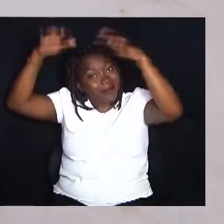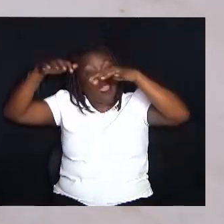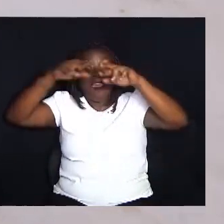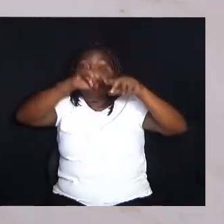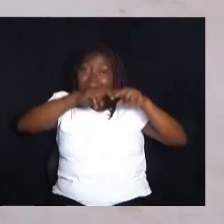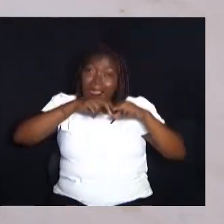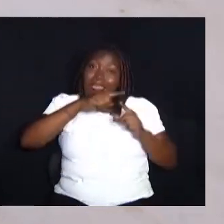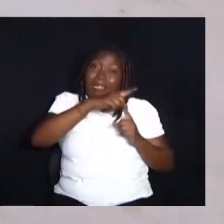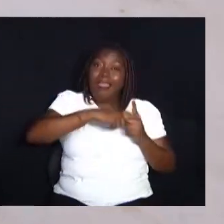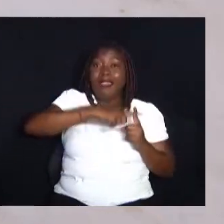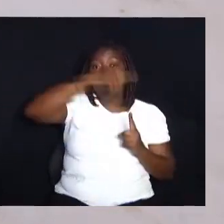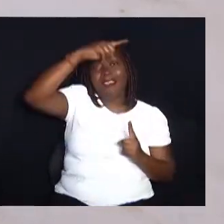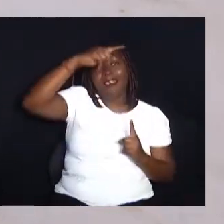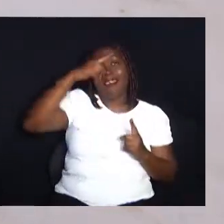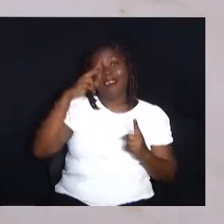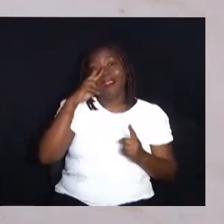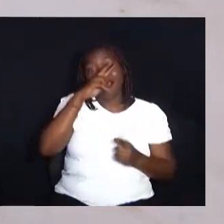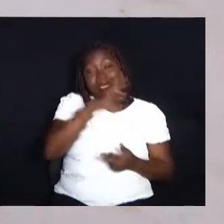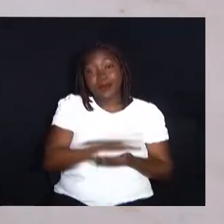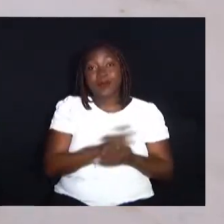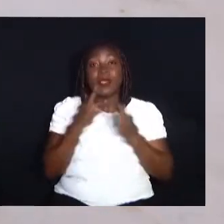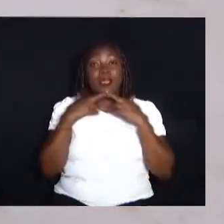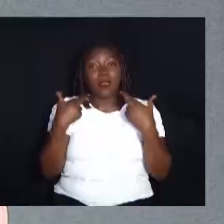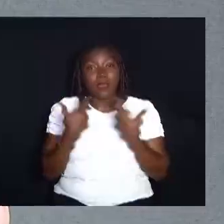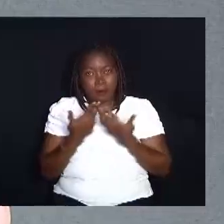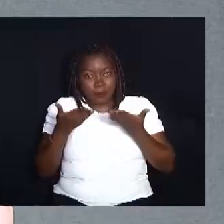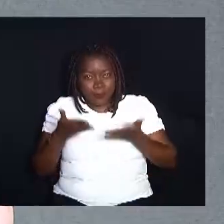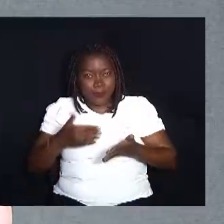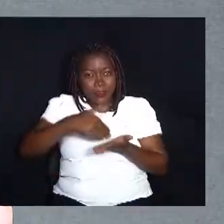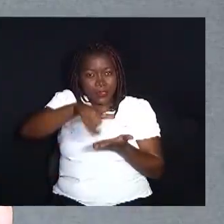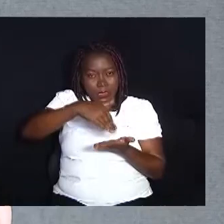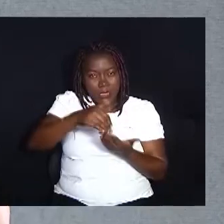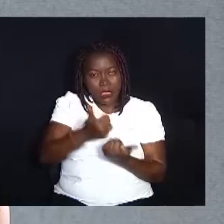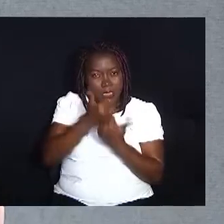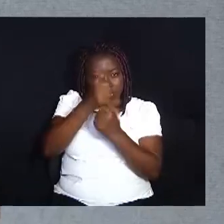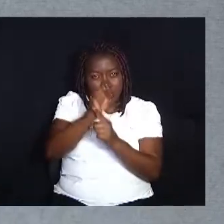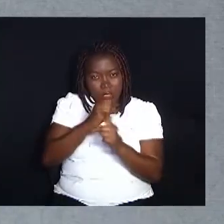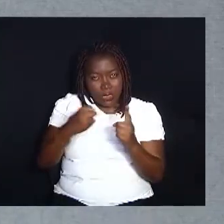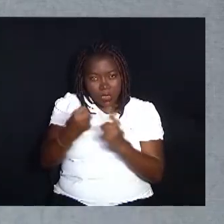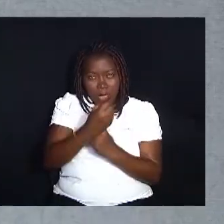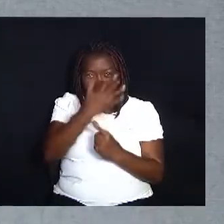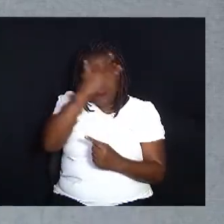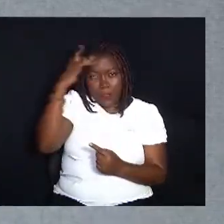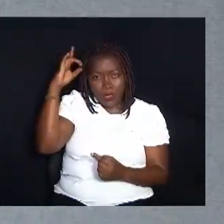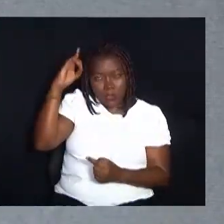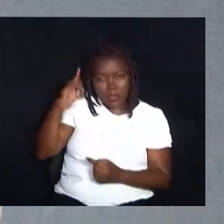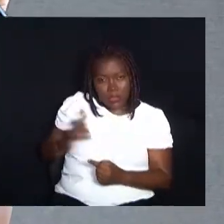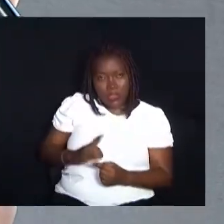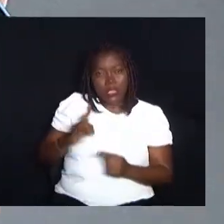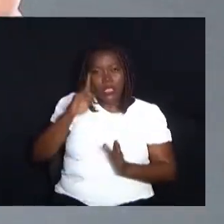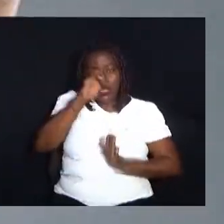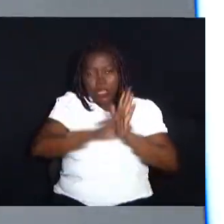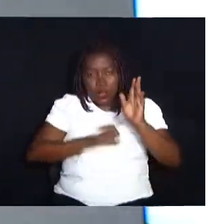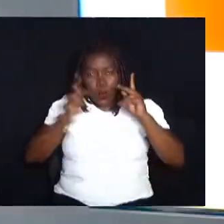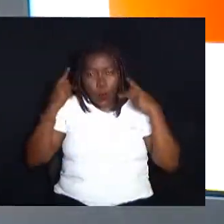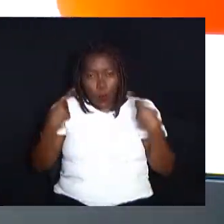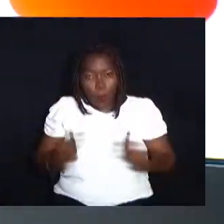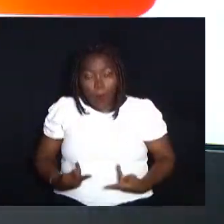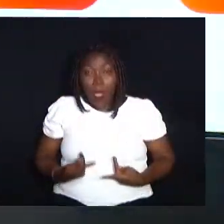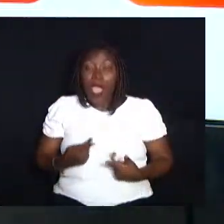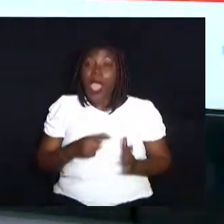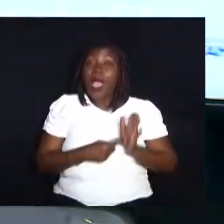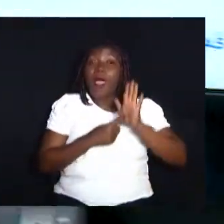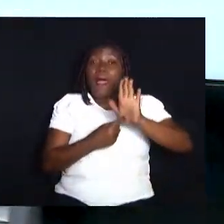tempestades são as temperaturas mais elevadas durante a reunião a Secretária de Assistência Social pessoa com